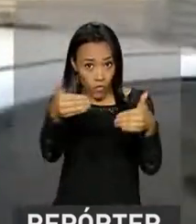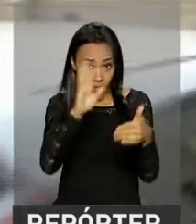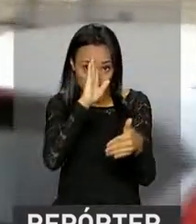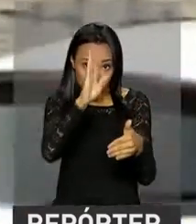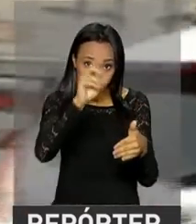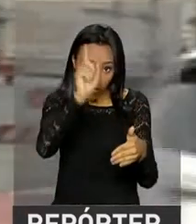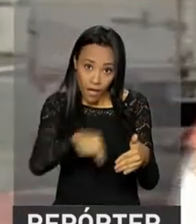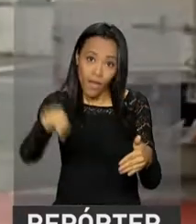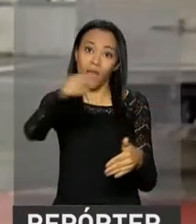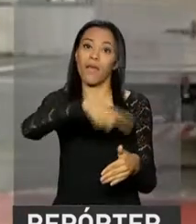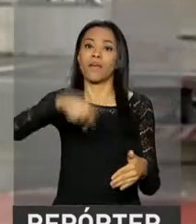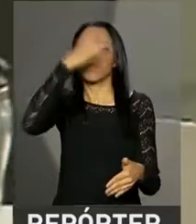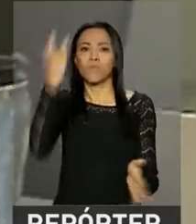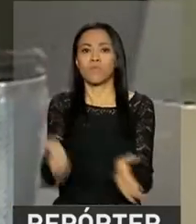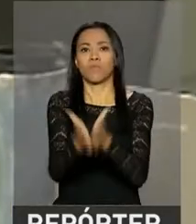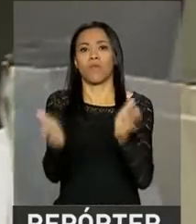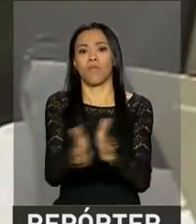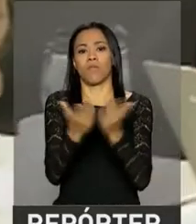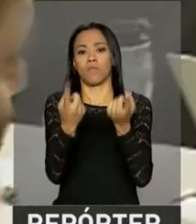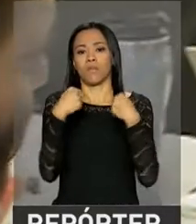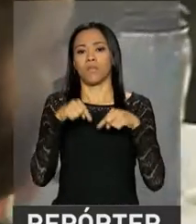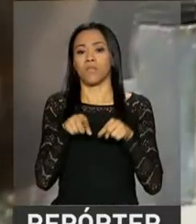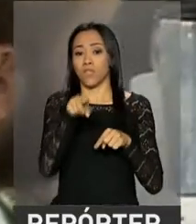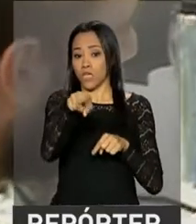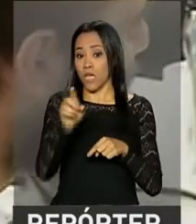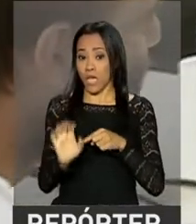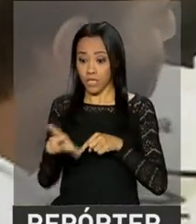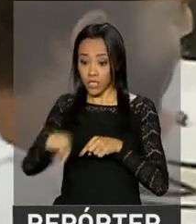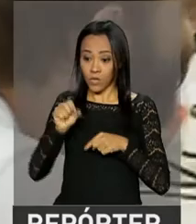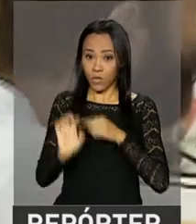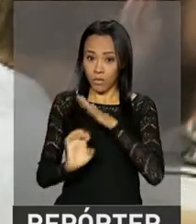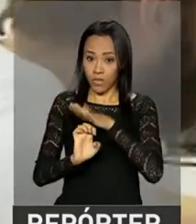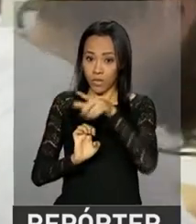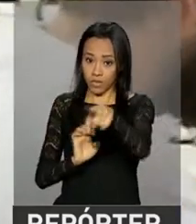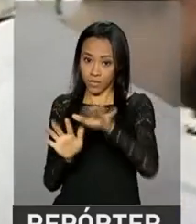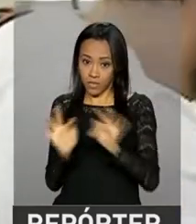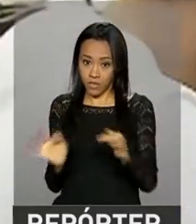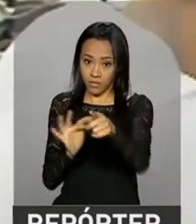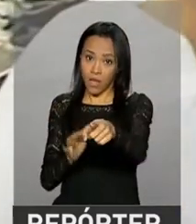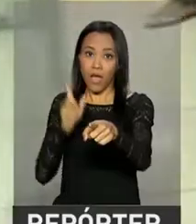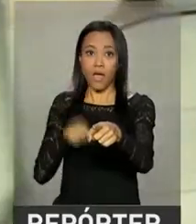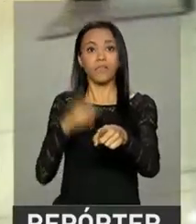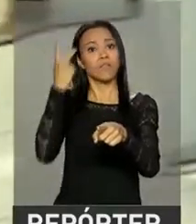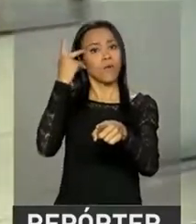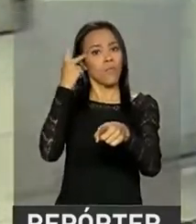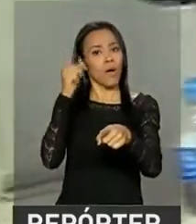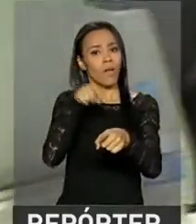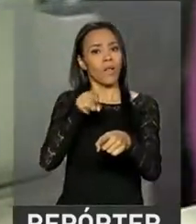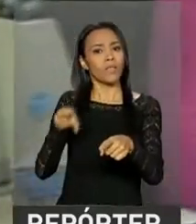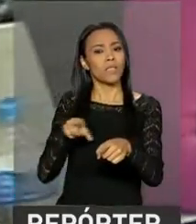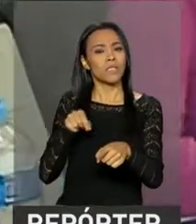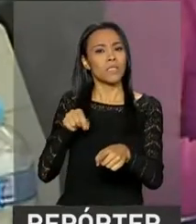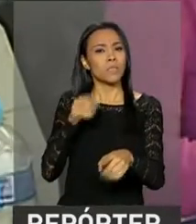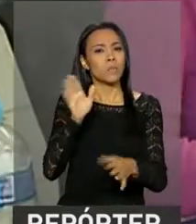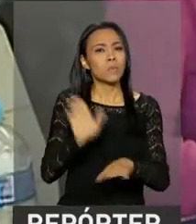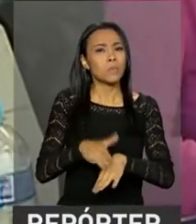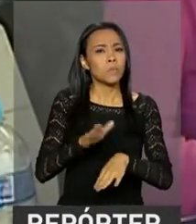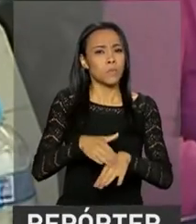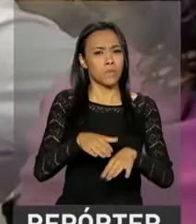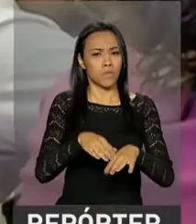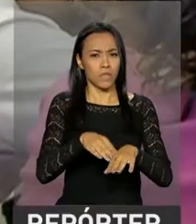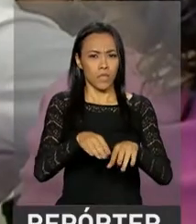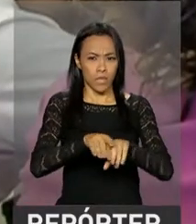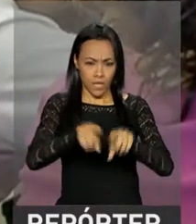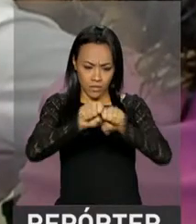a população de baixa renda uma das estátuas selecionadas foi a emi gov de são paulo a empresa desenvolveu uma plataforma de mensagens